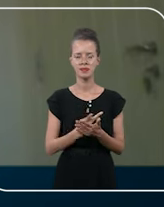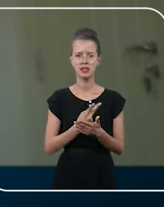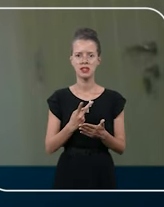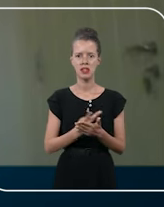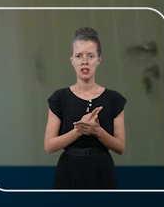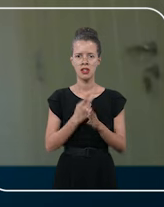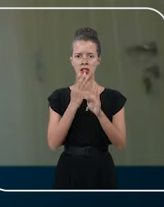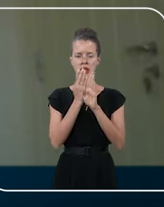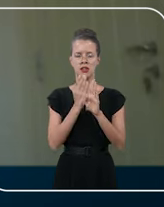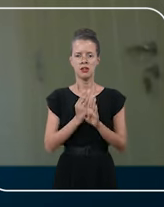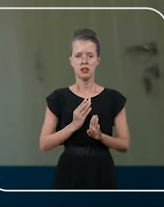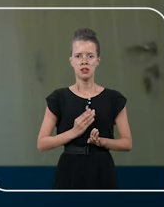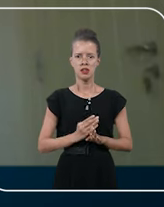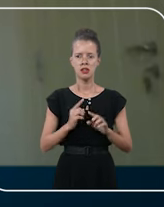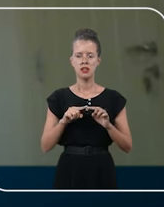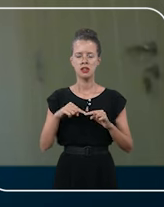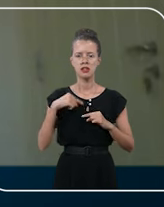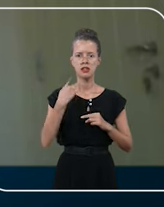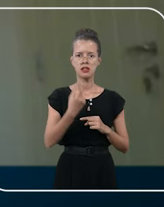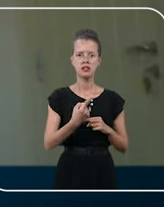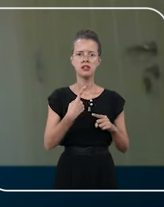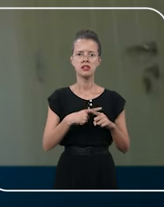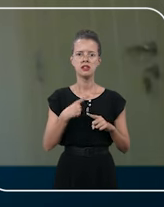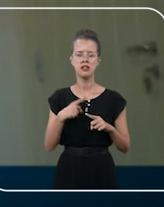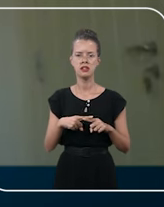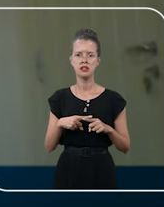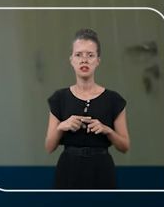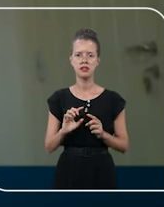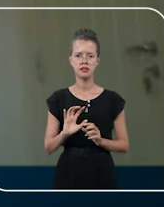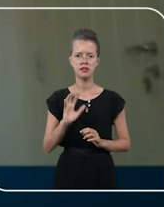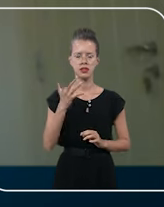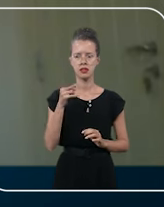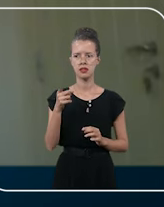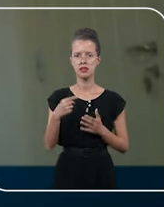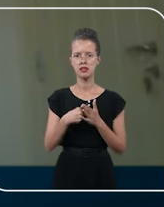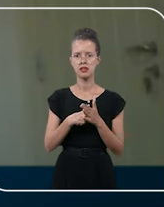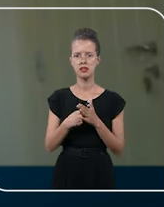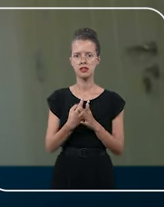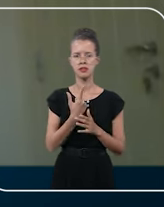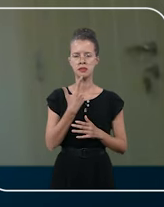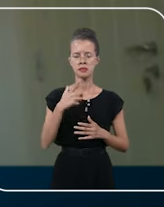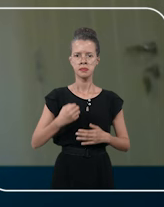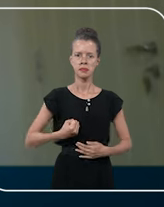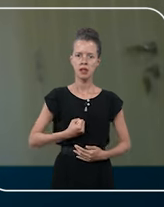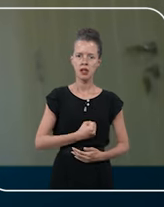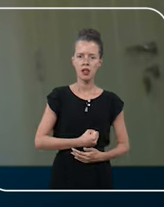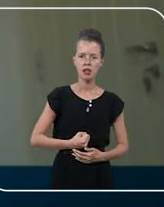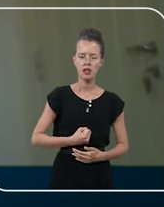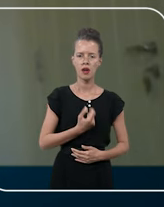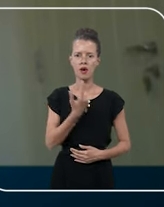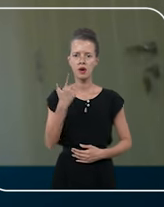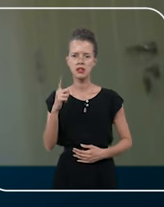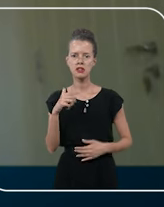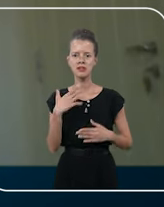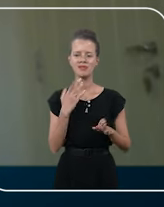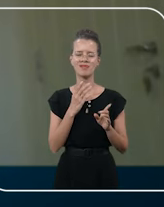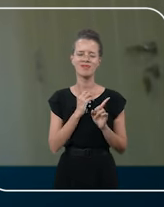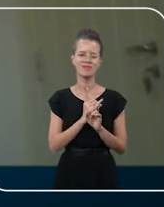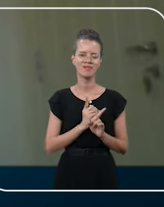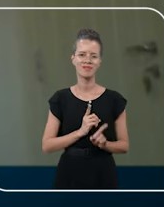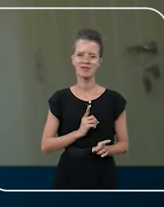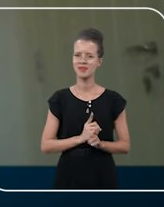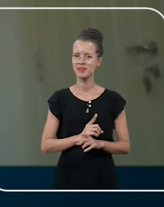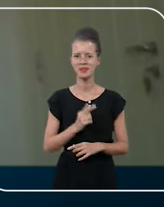depois, porque tempos depois que foi feito um segundo ultrassom, novos exames, realmente percebeu que não era caso